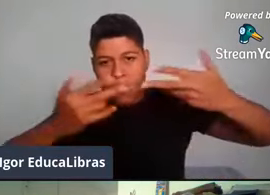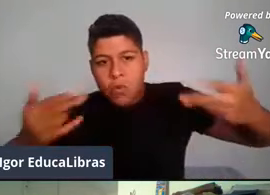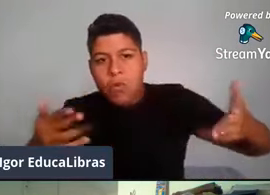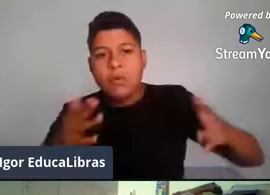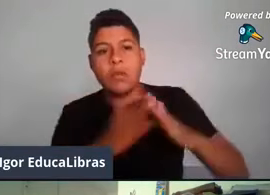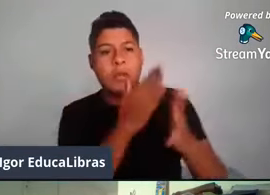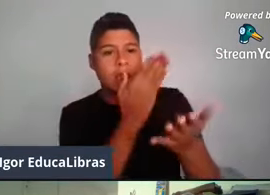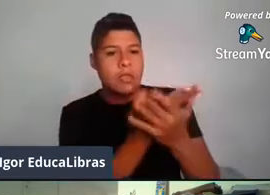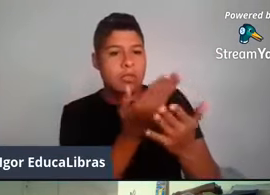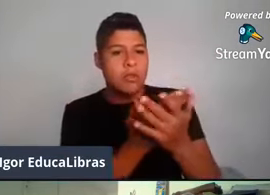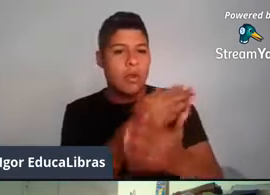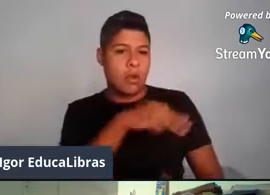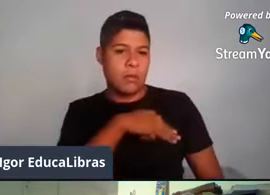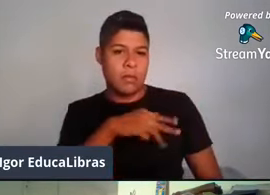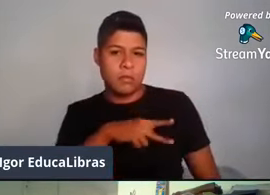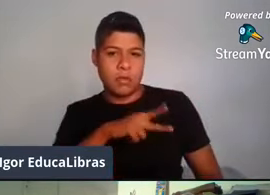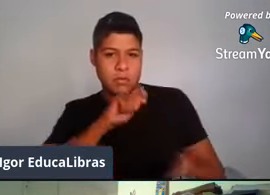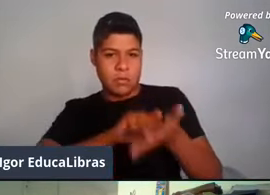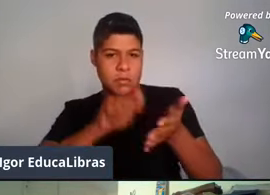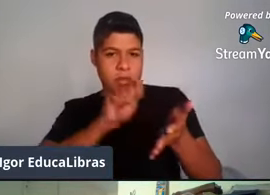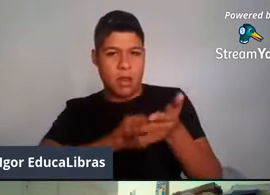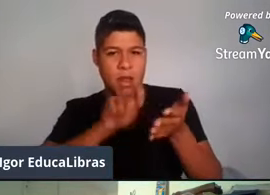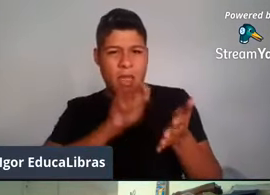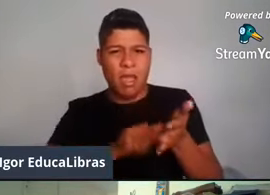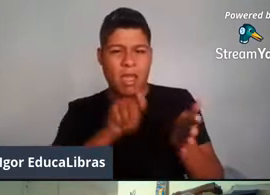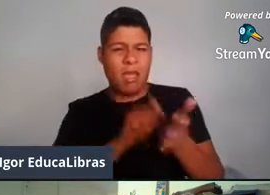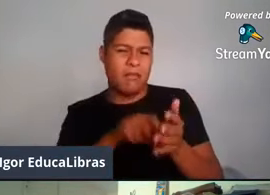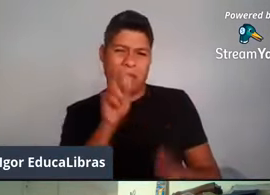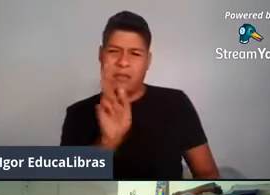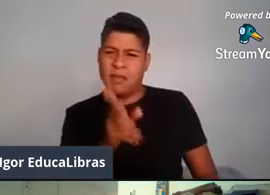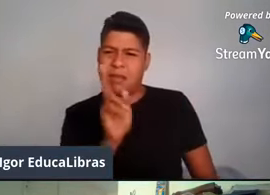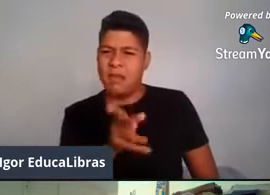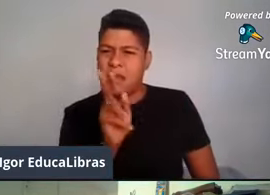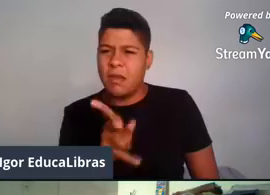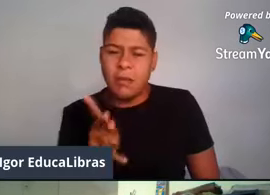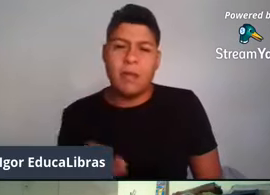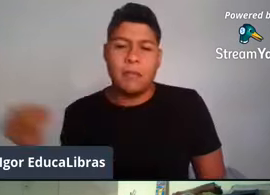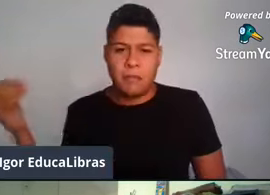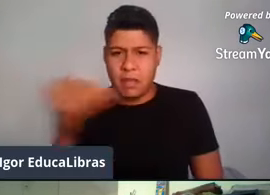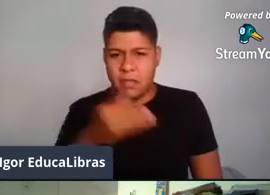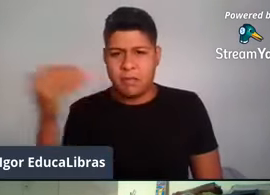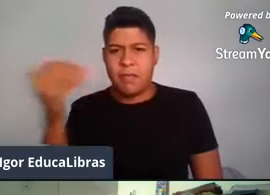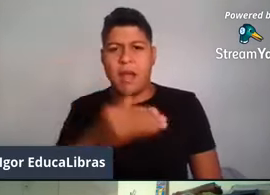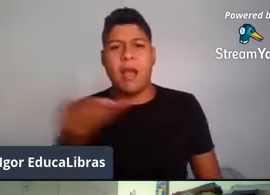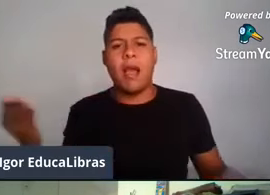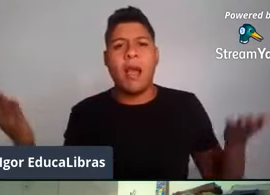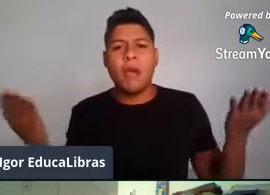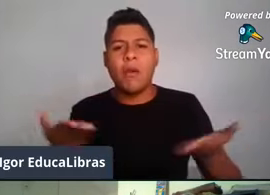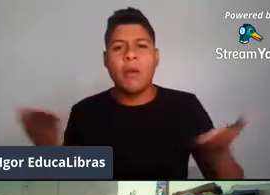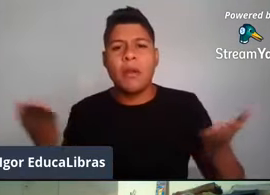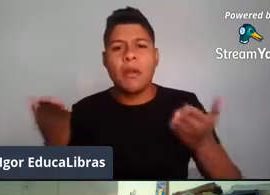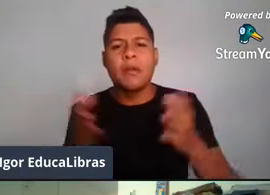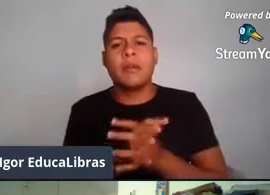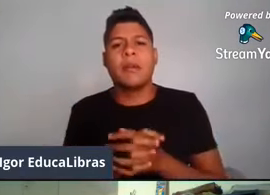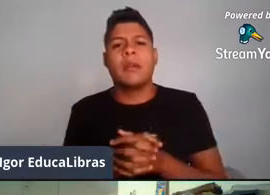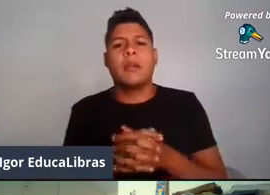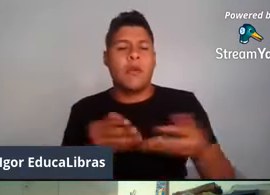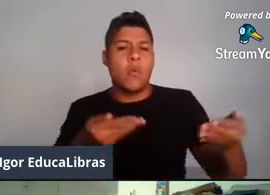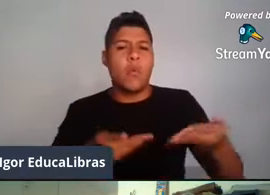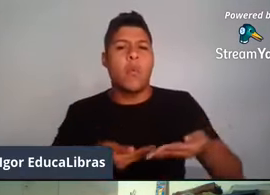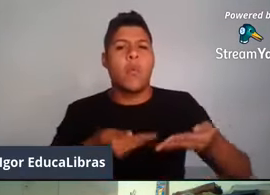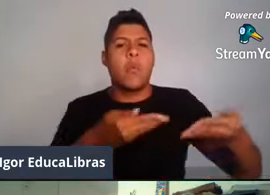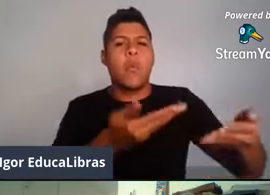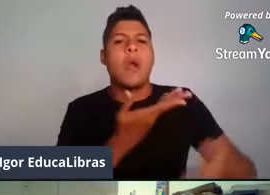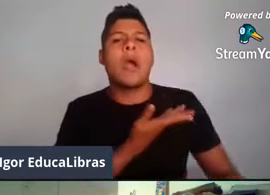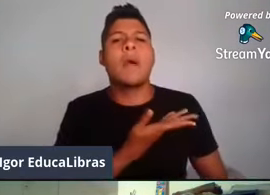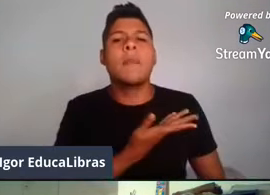Ministério Público, eu escrevo bastante sobre isso. Vou participar agora, a convite de um colega, sobre a